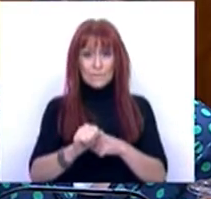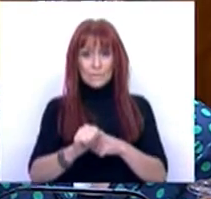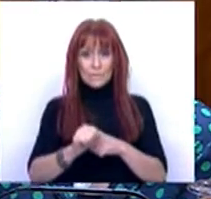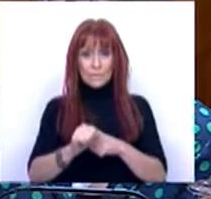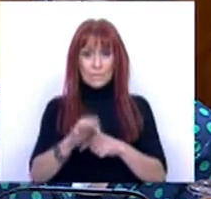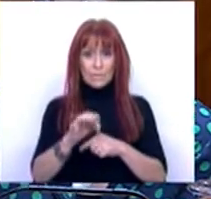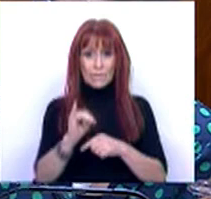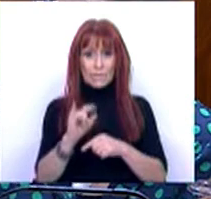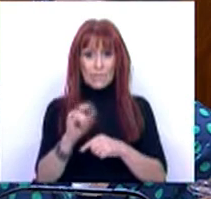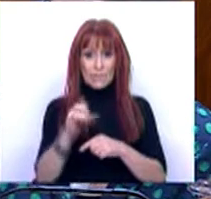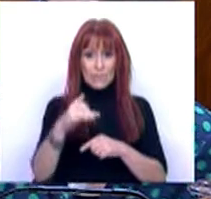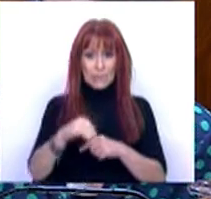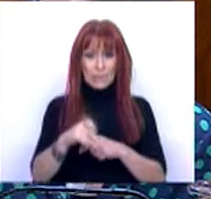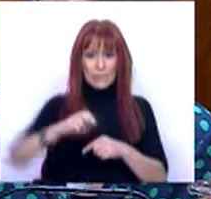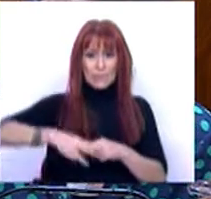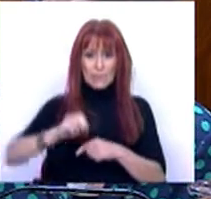Filipe de Melo